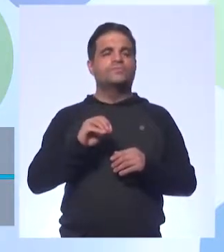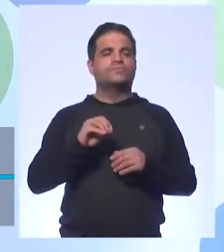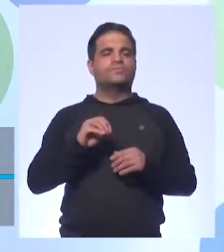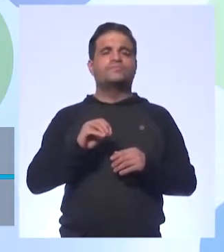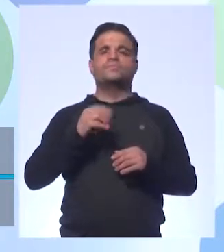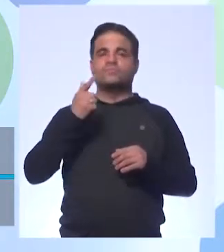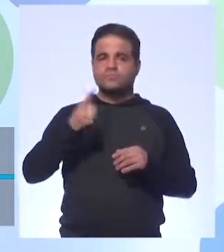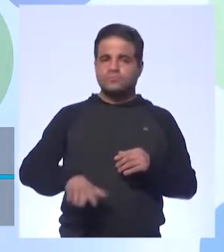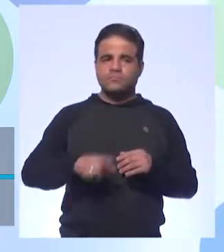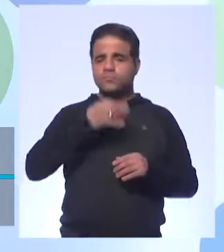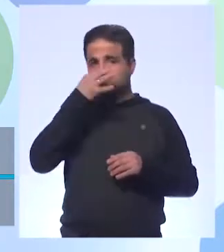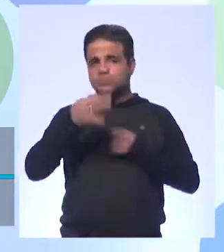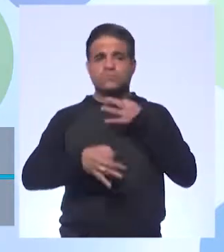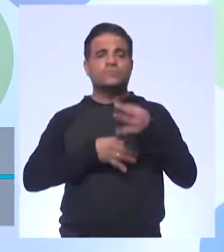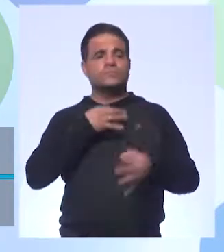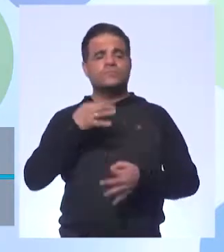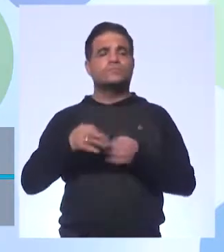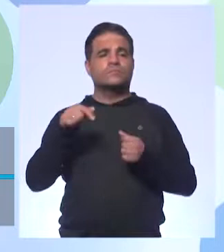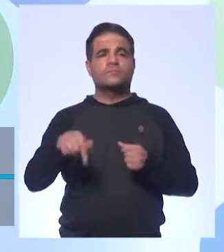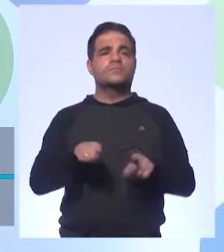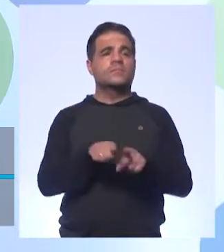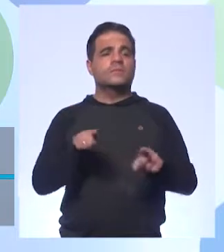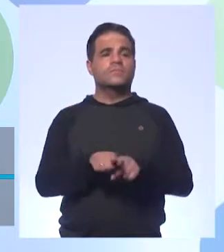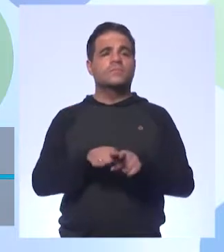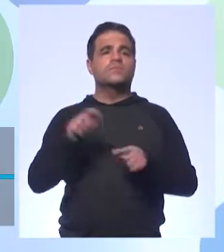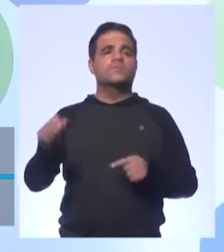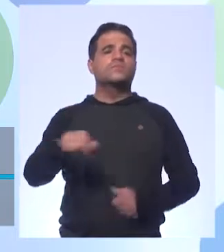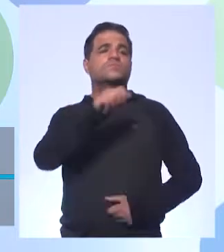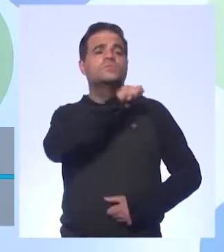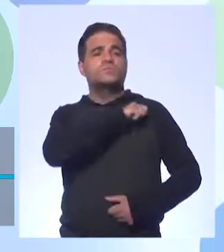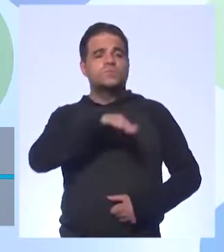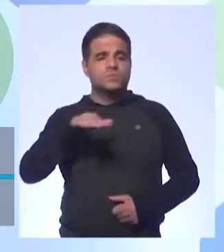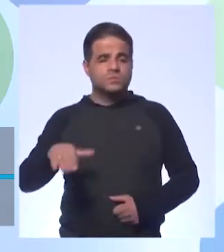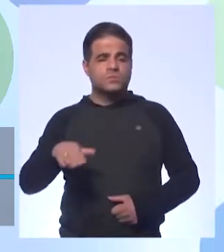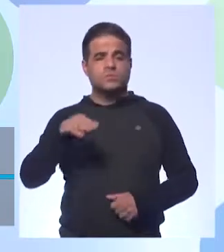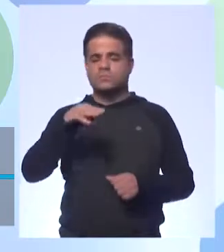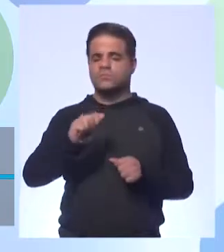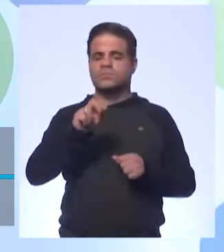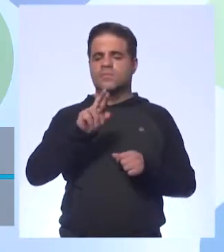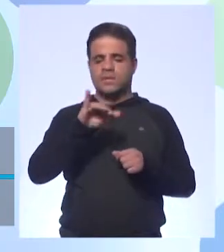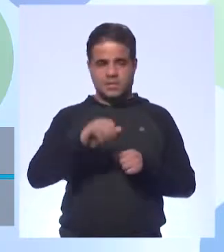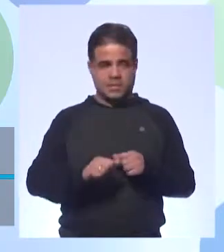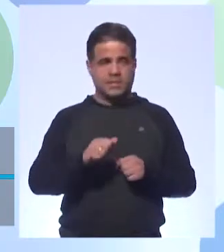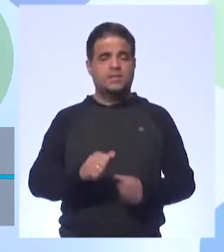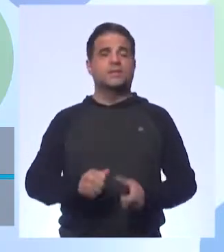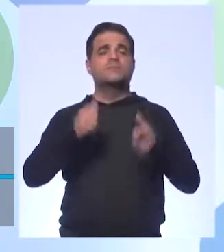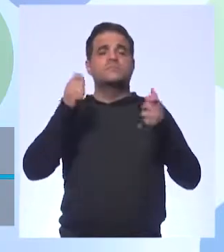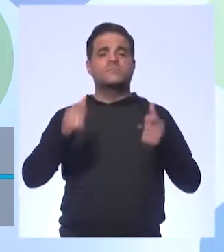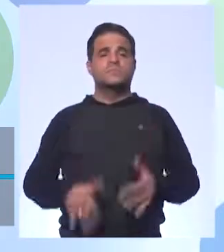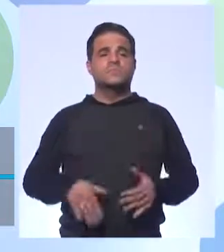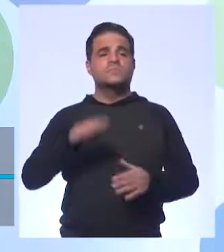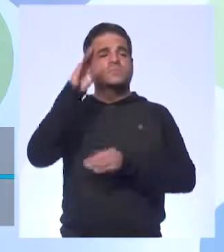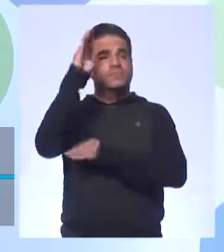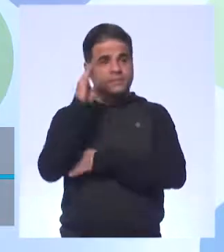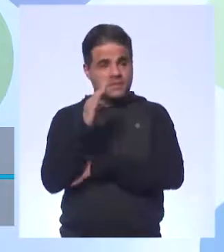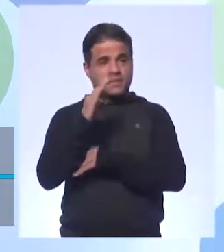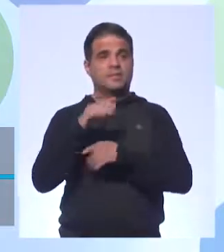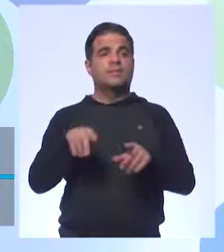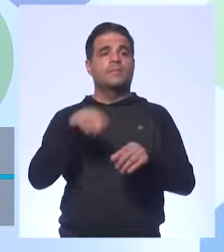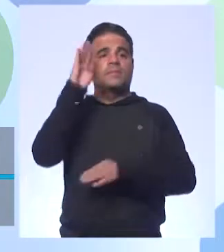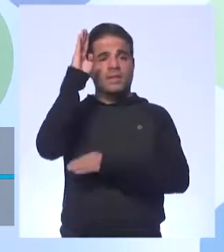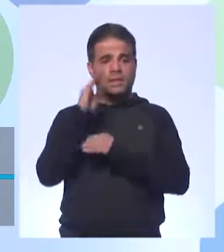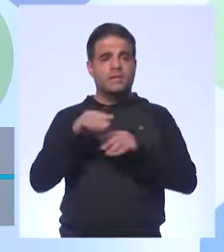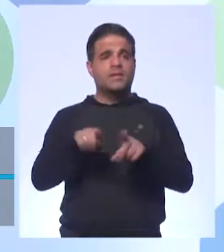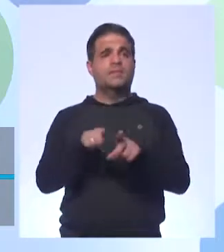aqui, Georgia, o comentário aqui dos alunos, a aluna Maria Helena comentou ferro, madeira e sulfato